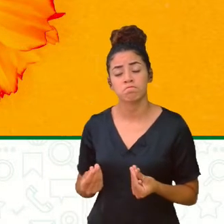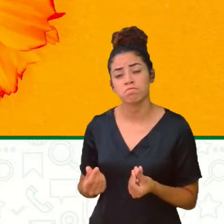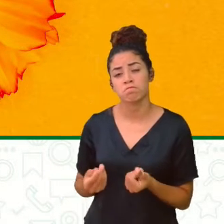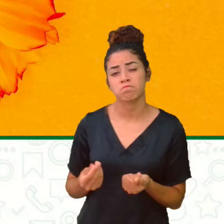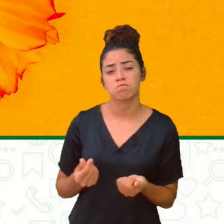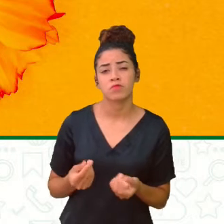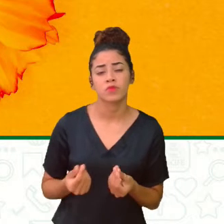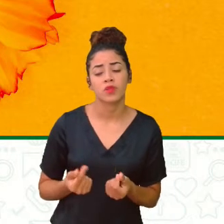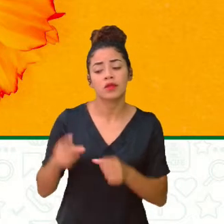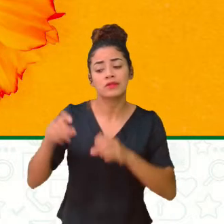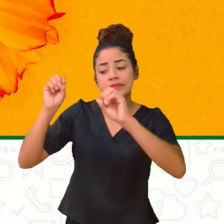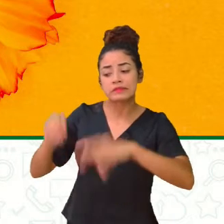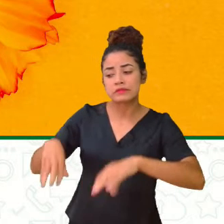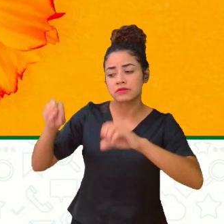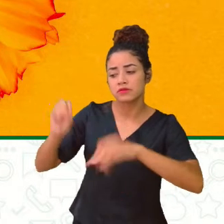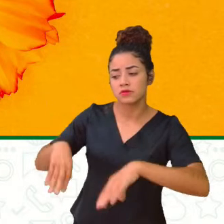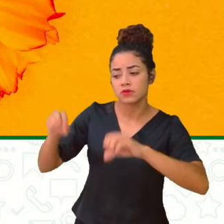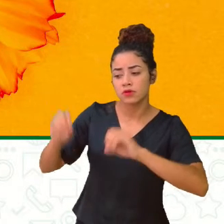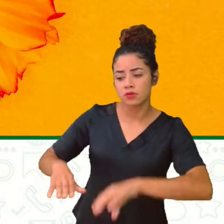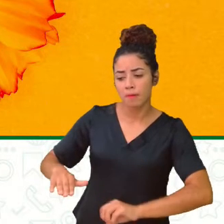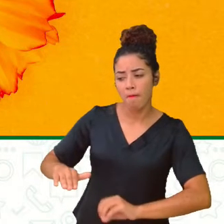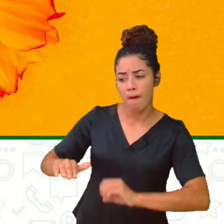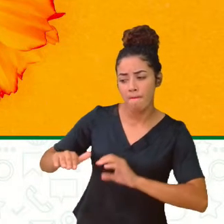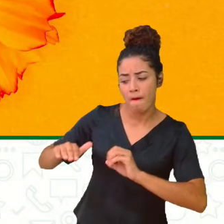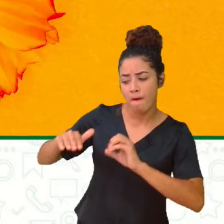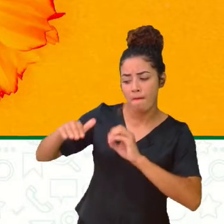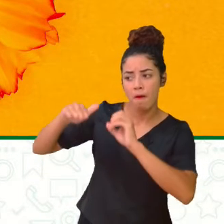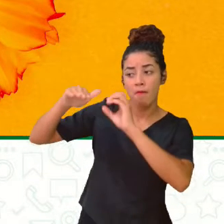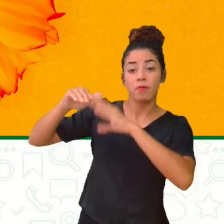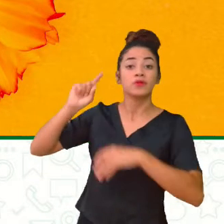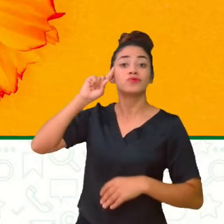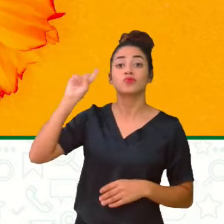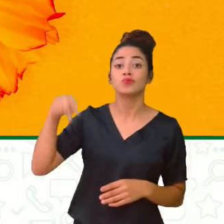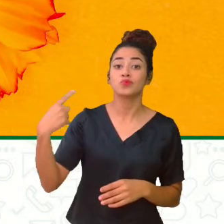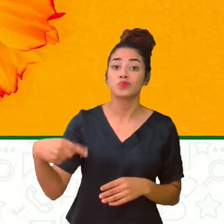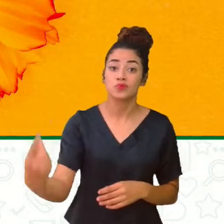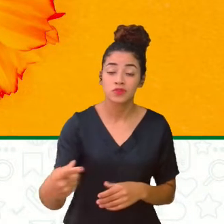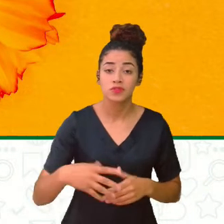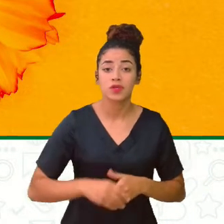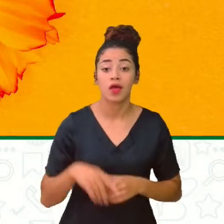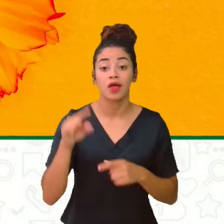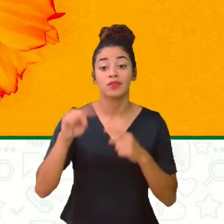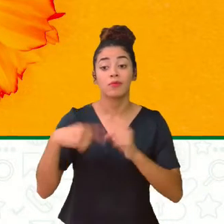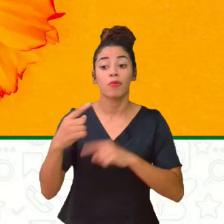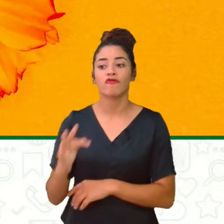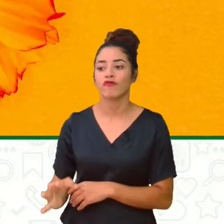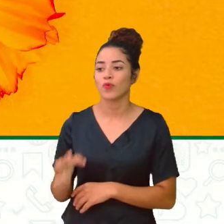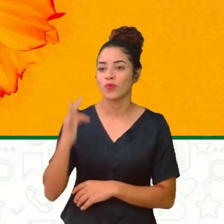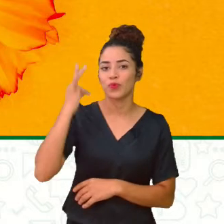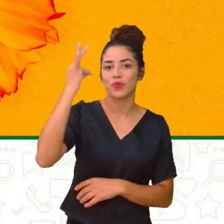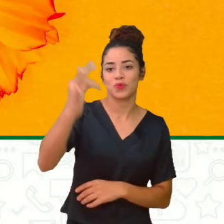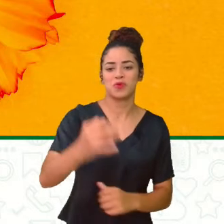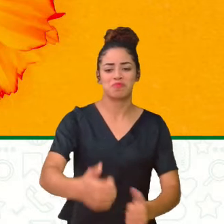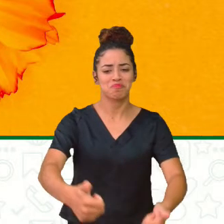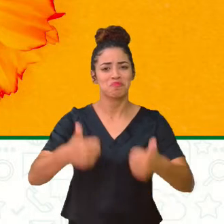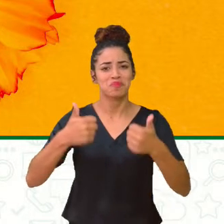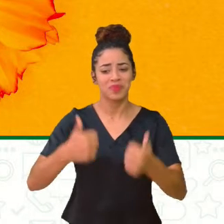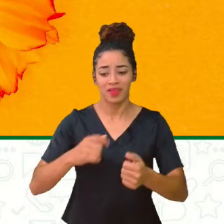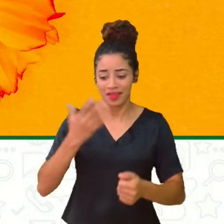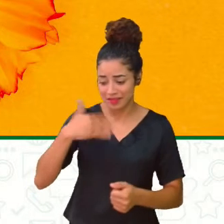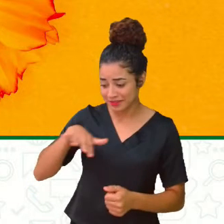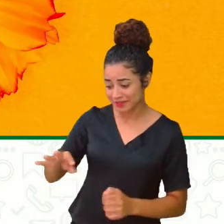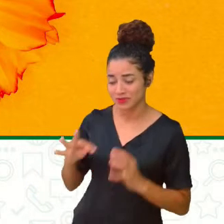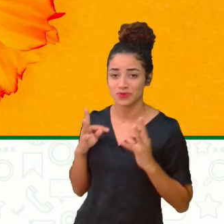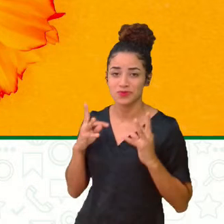colocar essa educação no seu dia a dia para que a gente tenha um futuro melhor, né, para todas essas